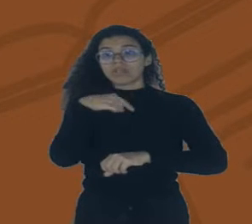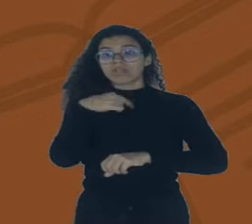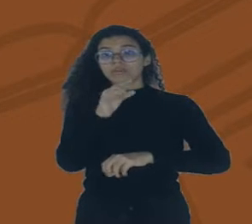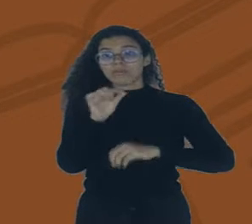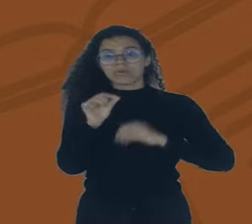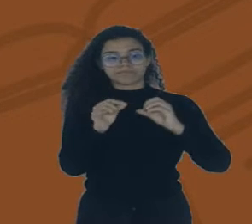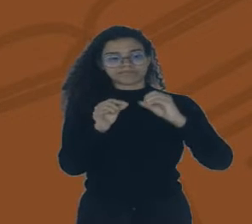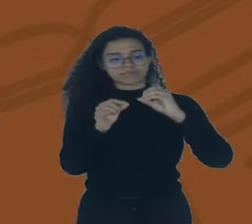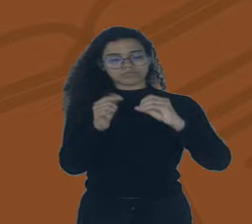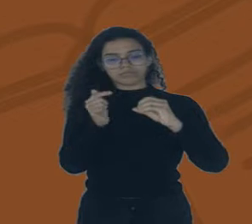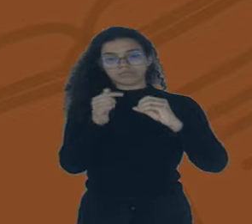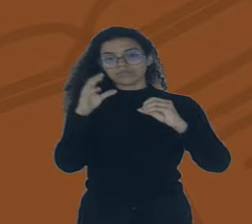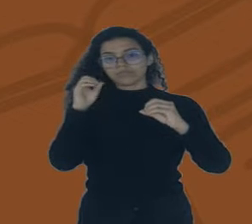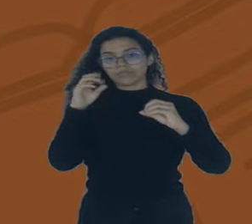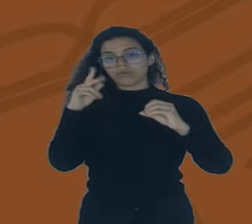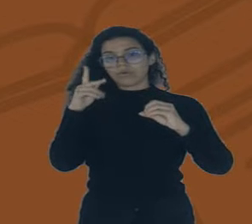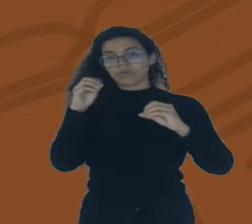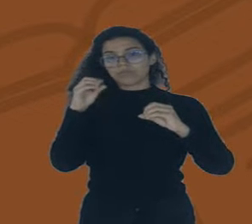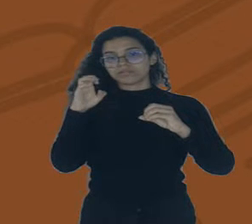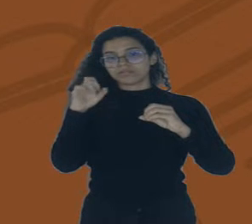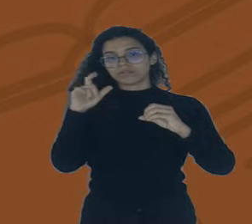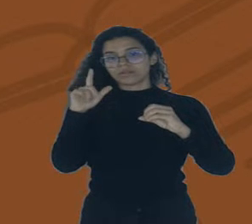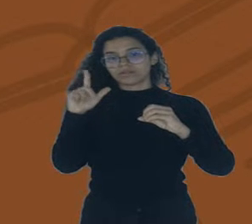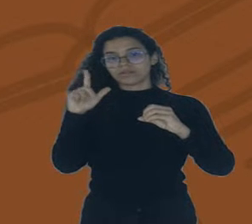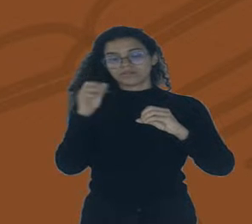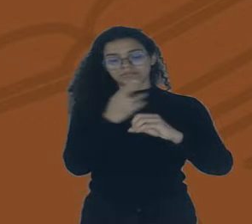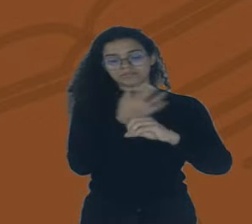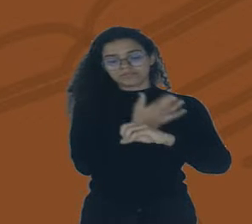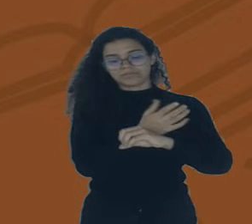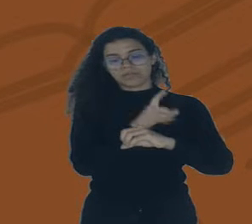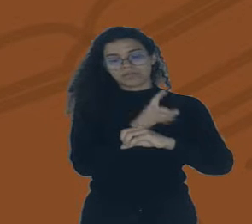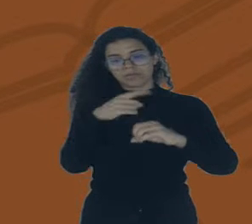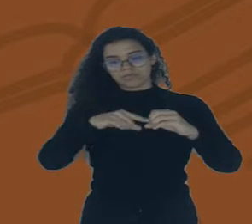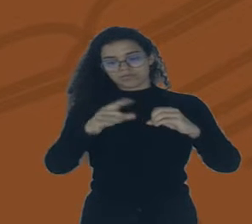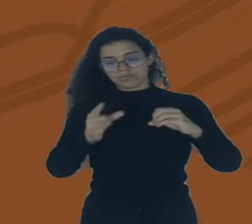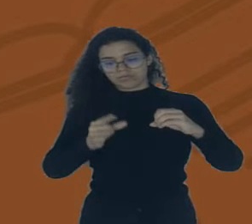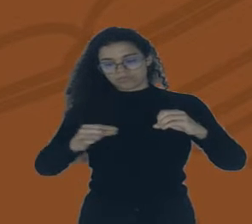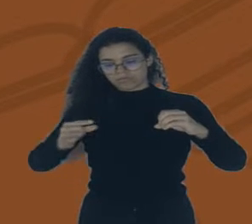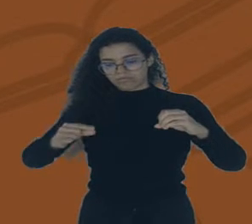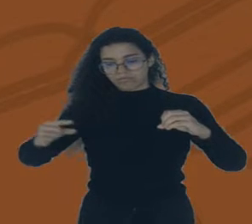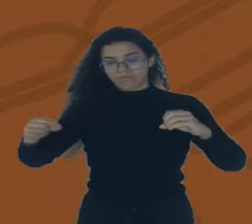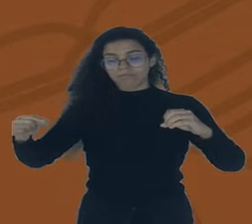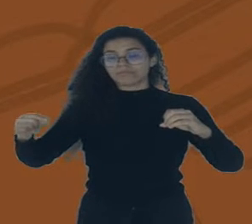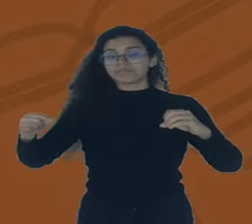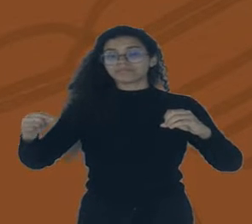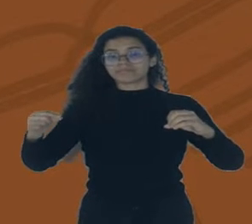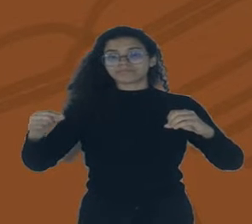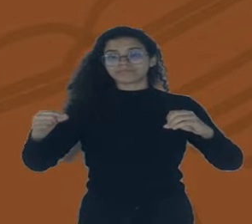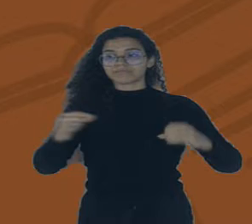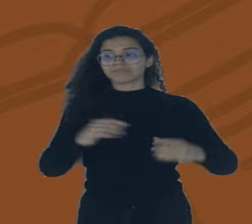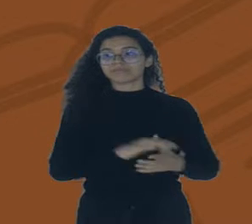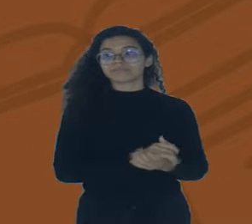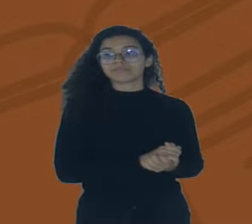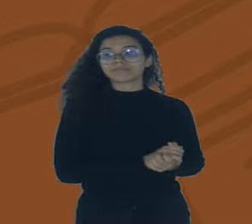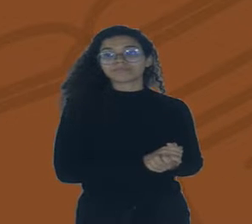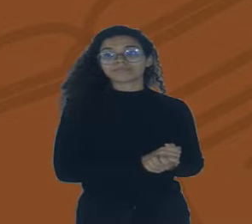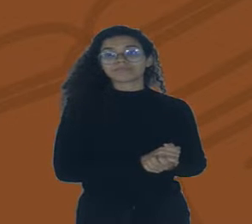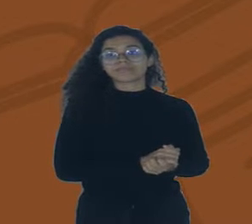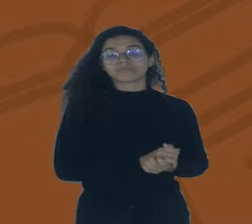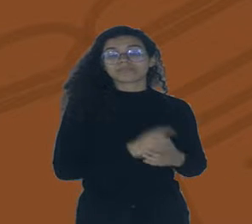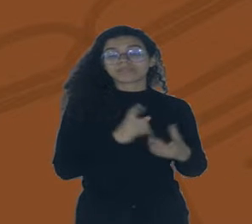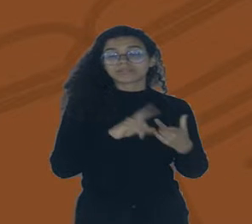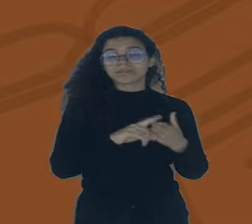corpo celular. E por fim, os axônios, que são aqueles prolongamentos. Nós vimos também na aula de